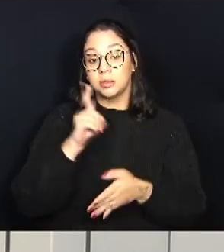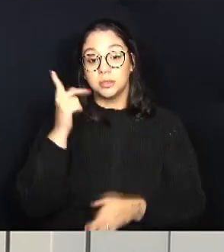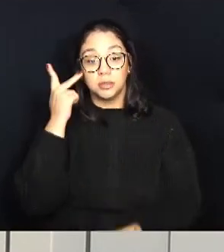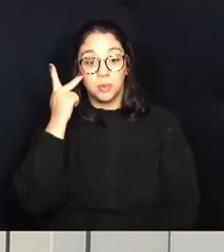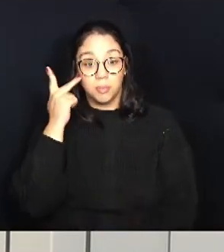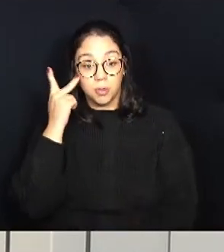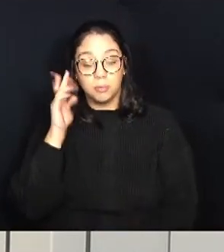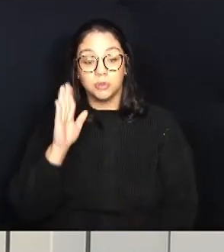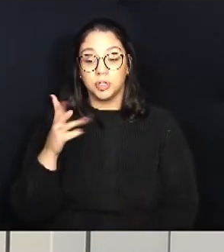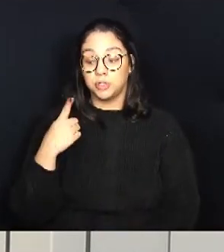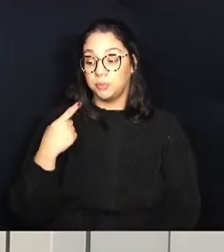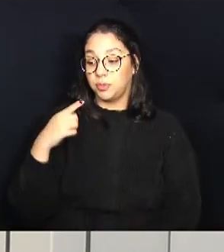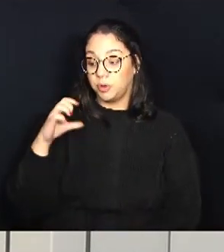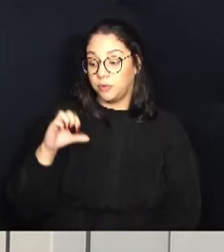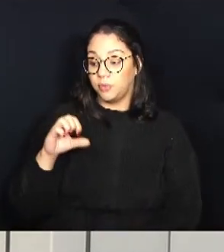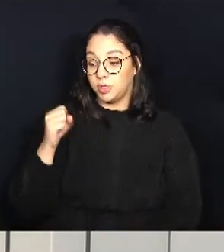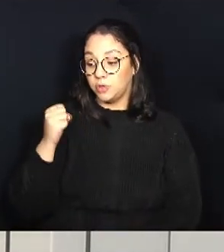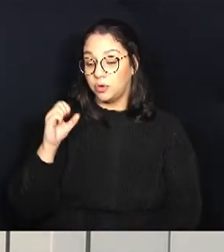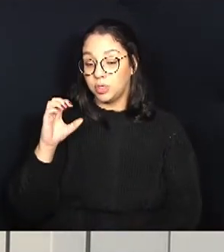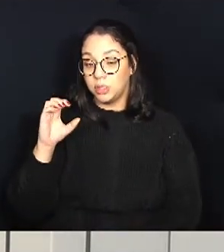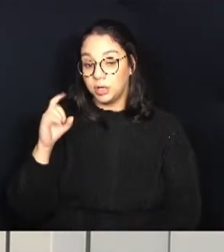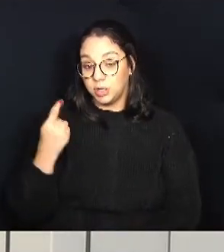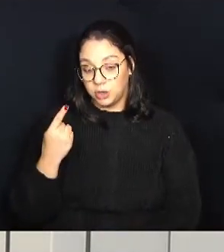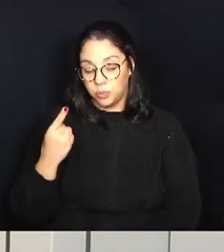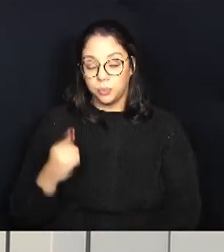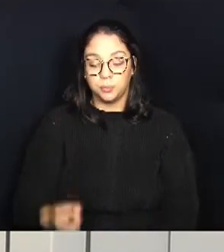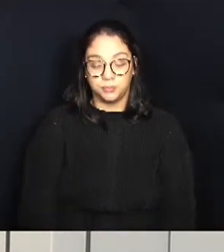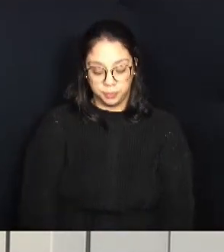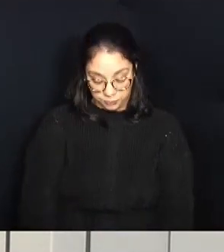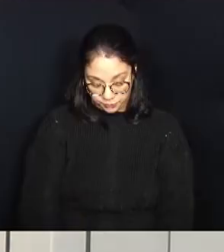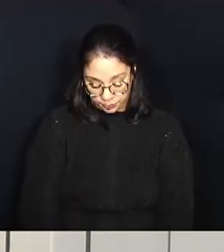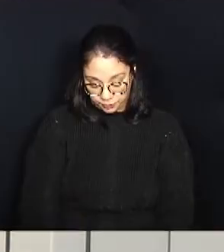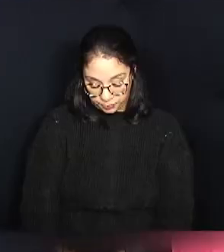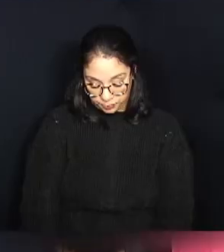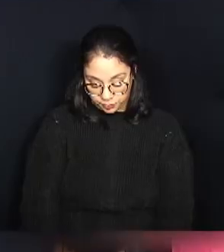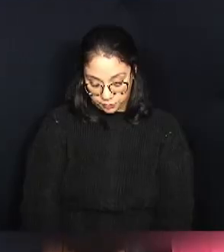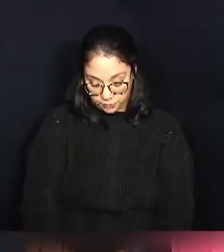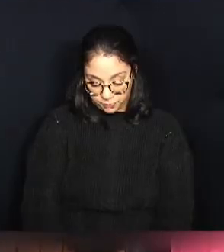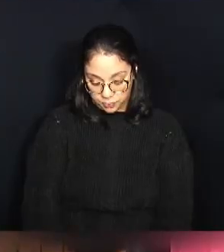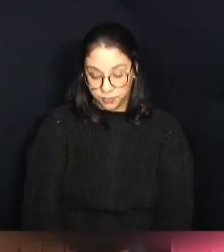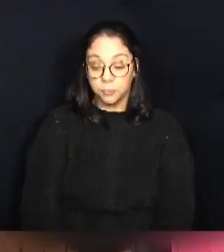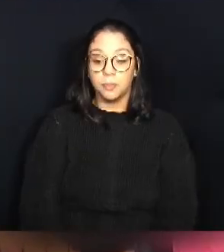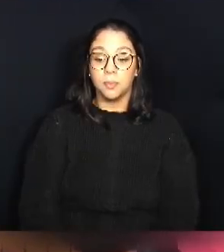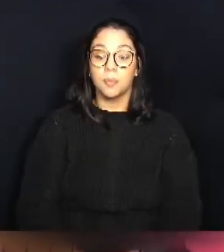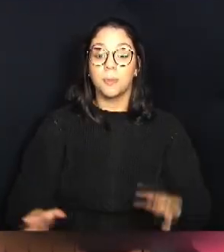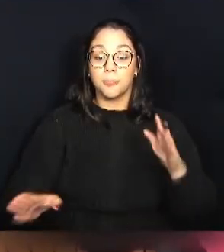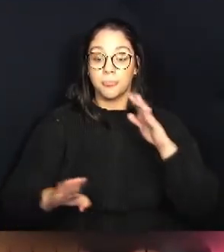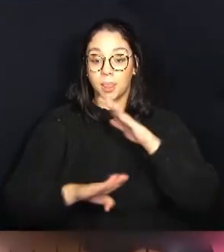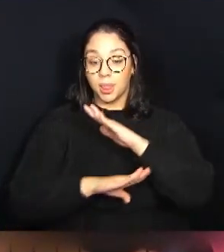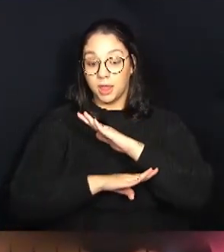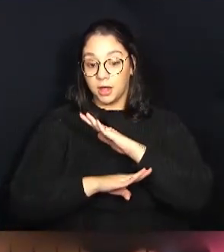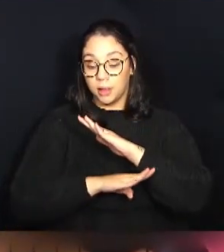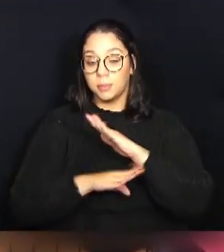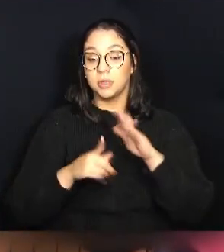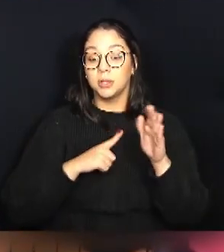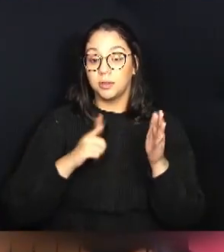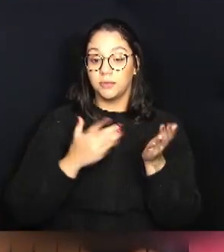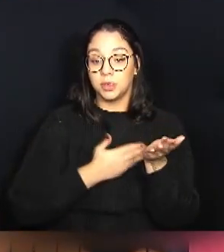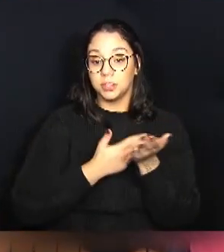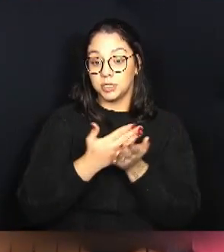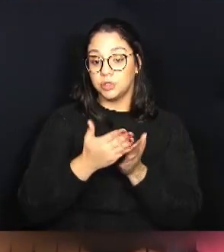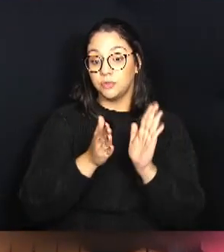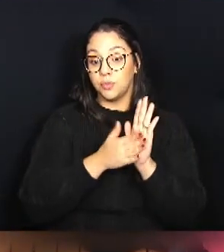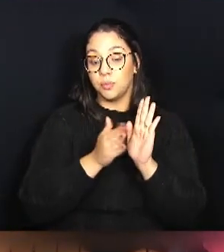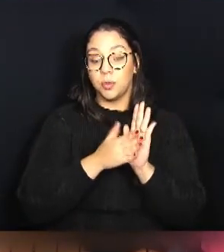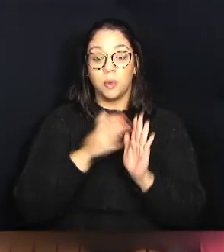desde 1981. A Câmara de Campinas entregou, por iniciativa do vereador Luiz Cirilo,